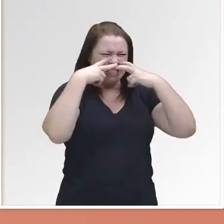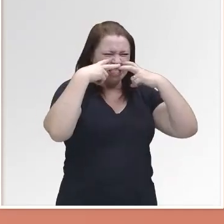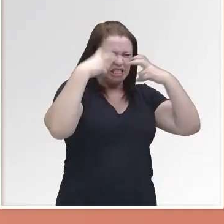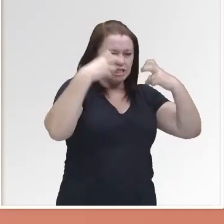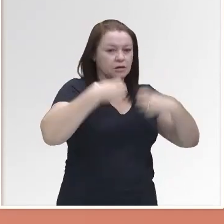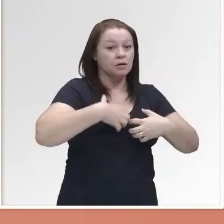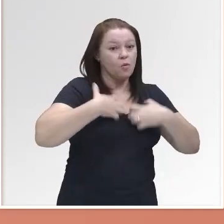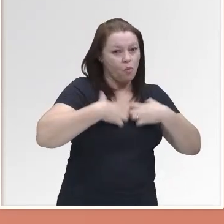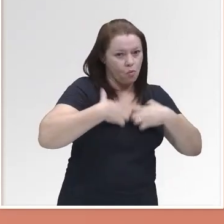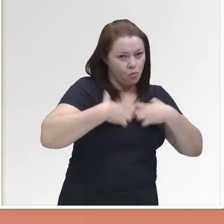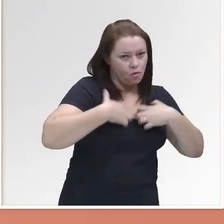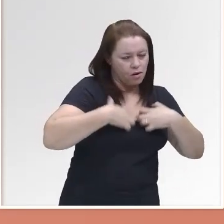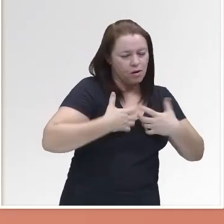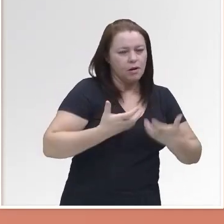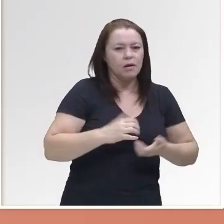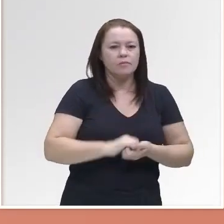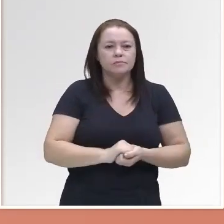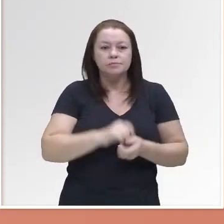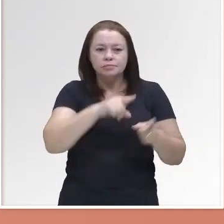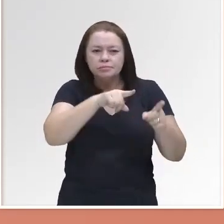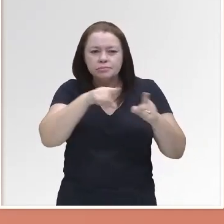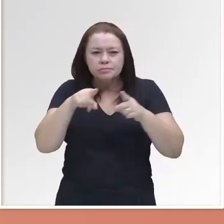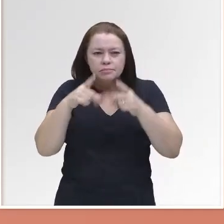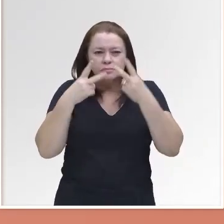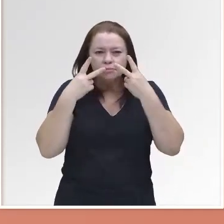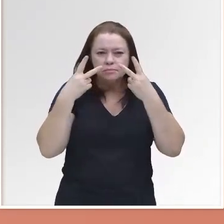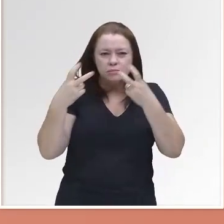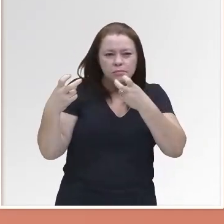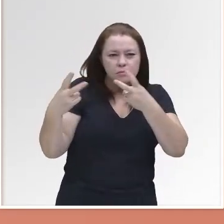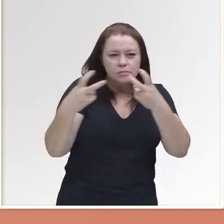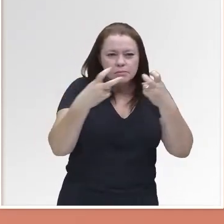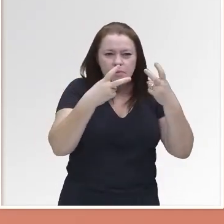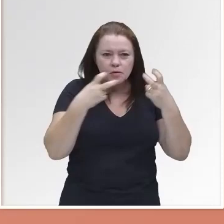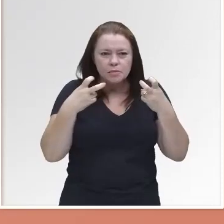enfurecido. Observe que o